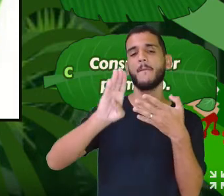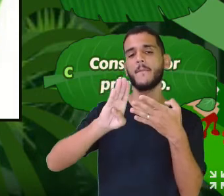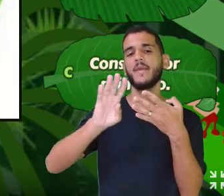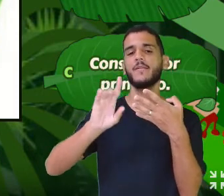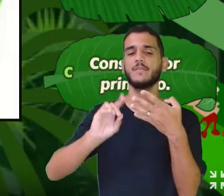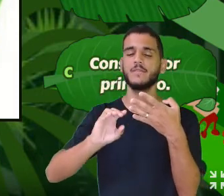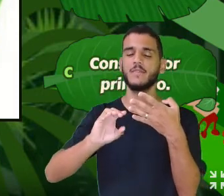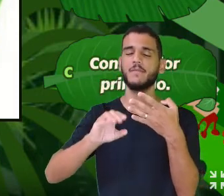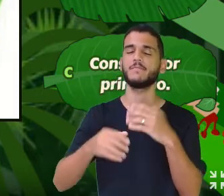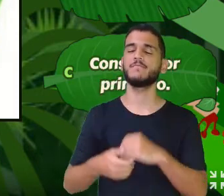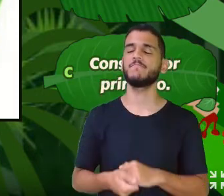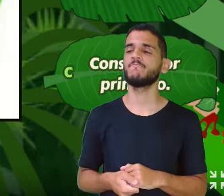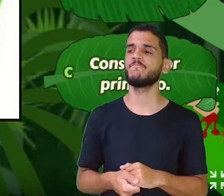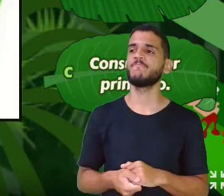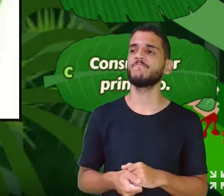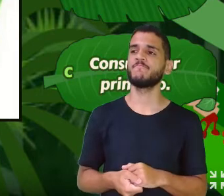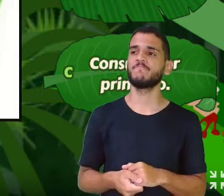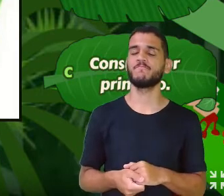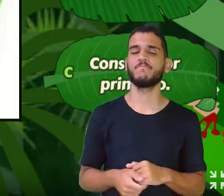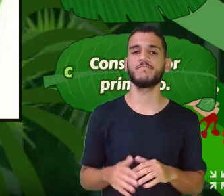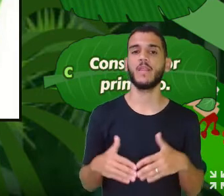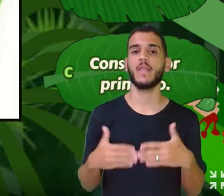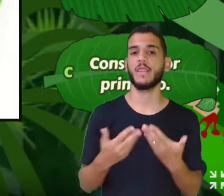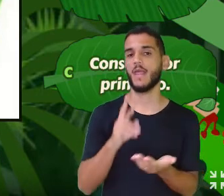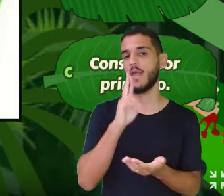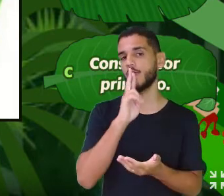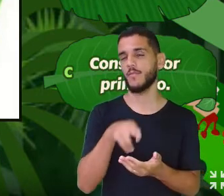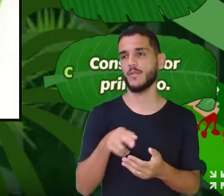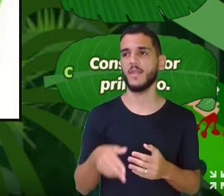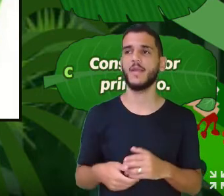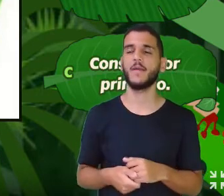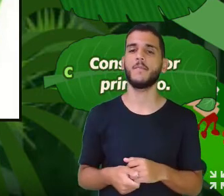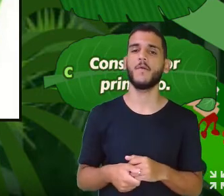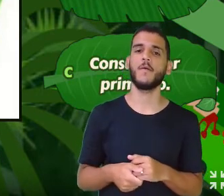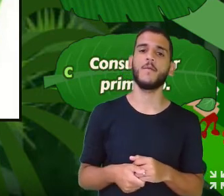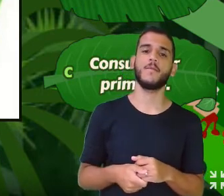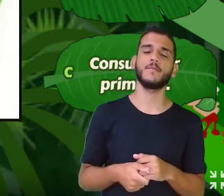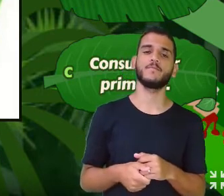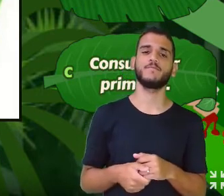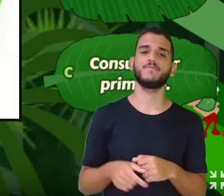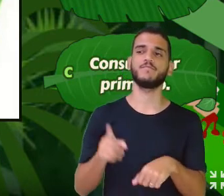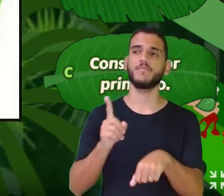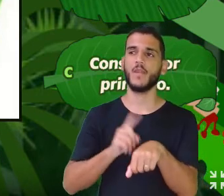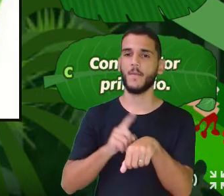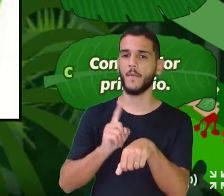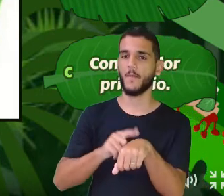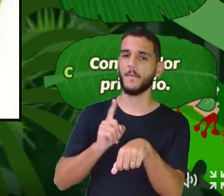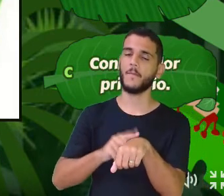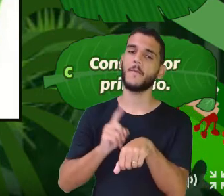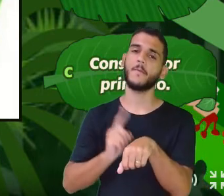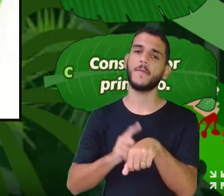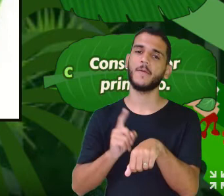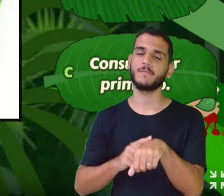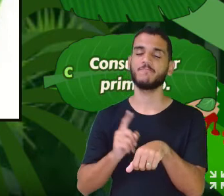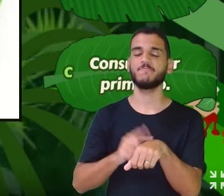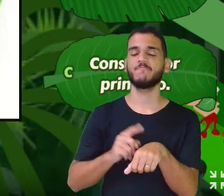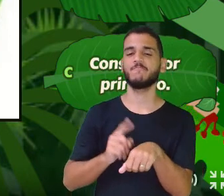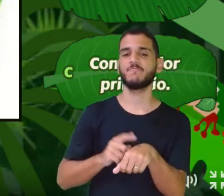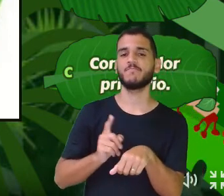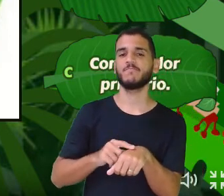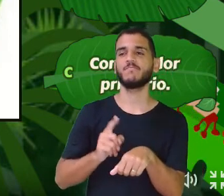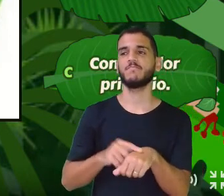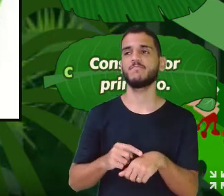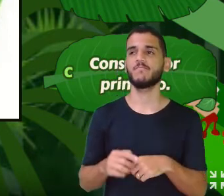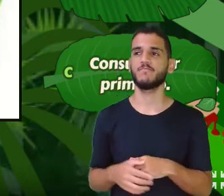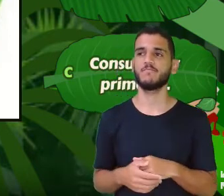C? E aí, gente, vamos lá responder. Olha o Letra tempo, A, eu letra deixei B, bastante tempo para a letra gente C. jogar hoje